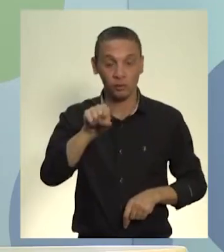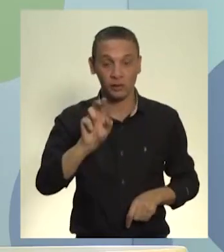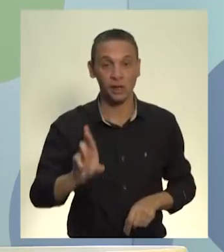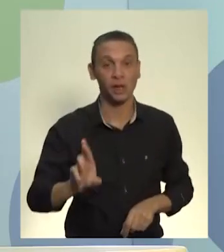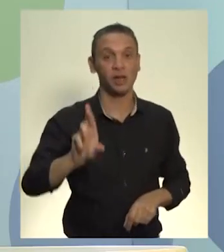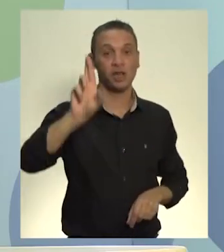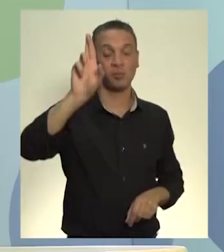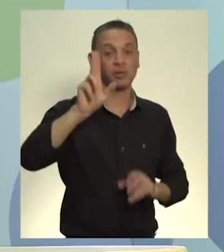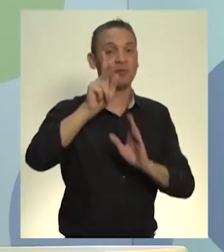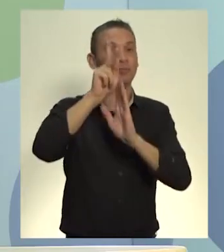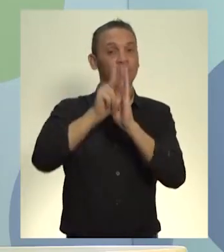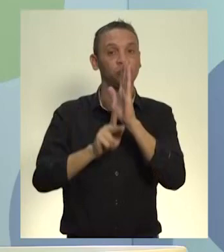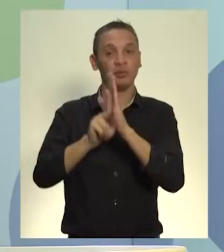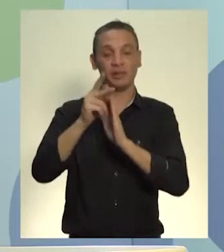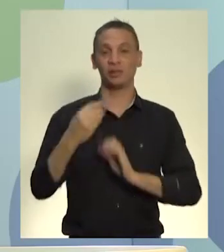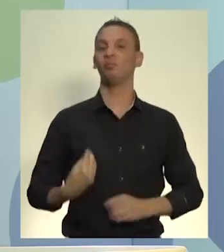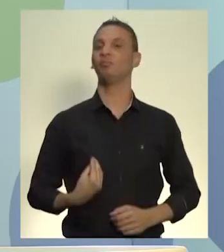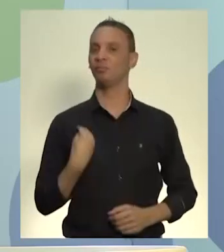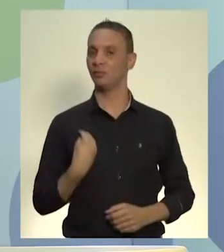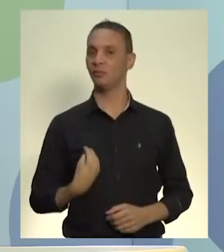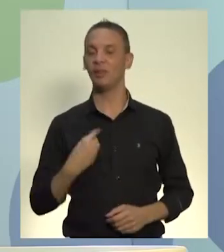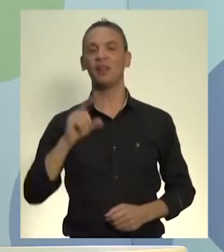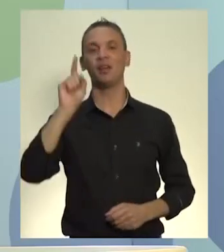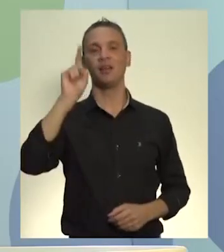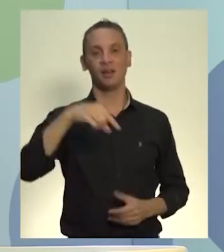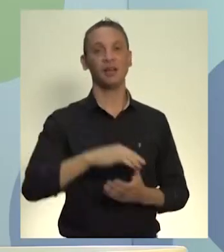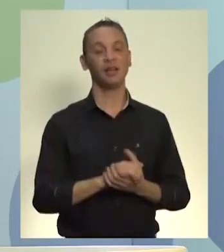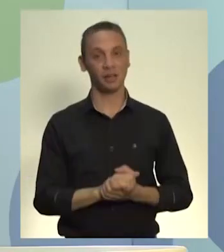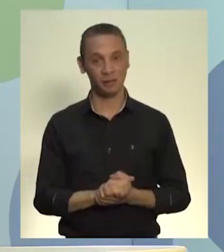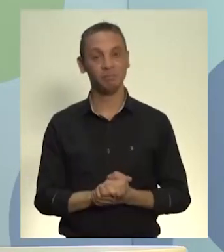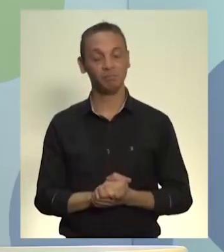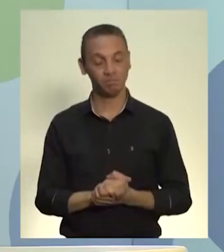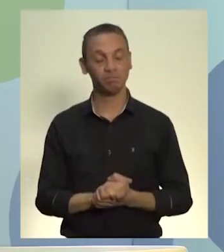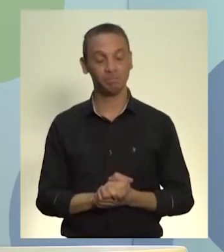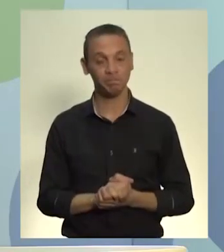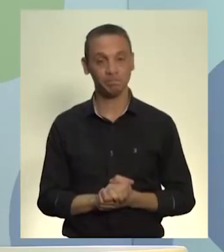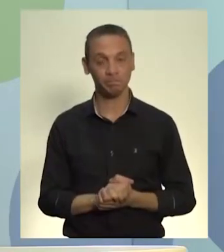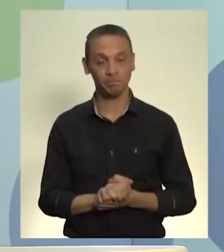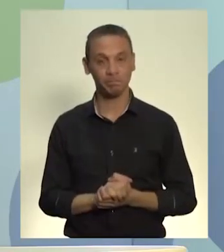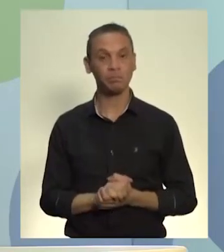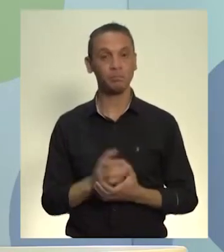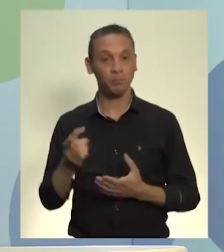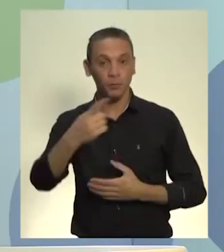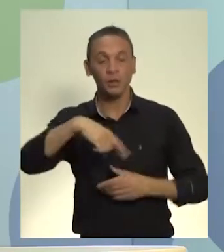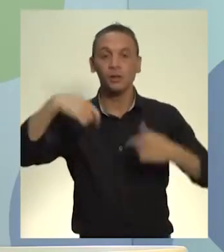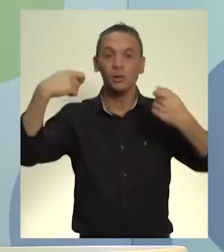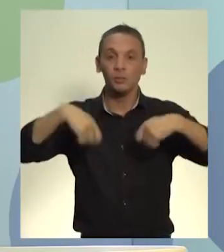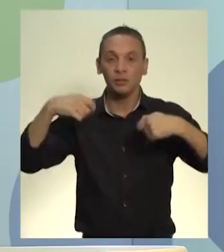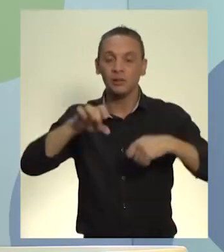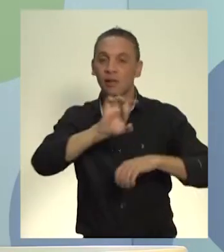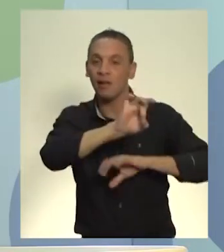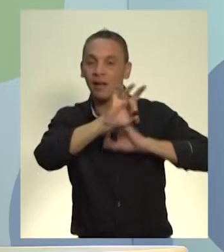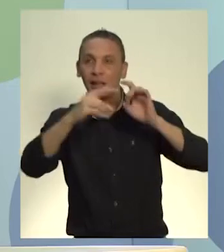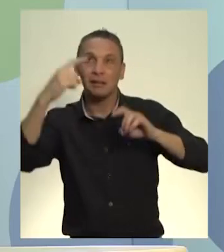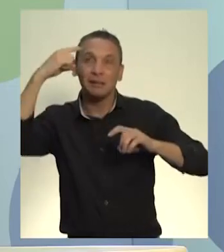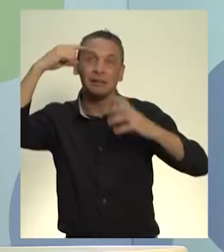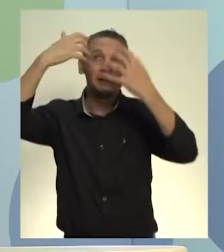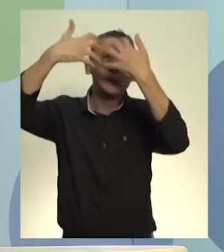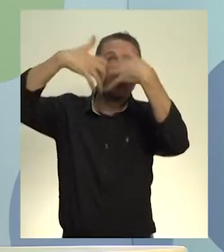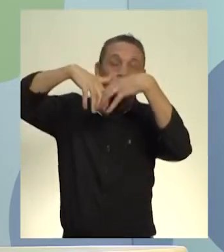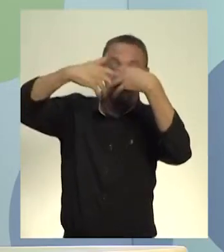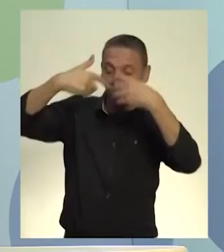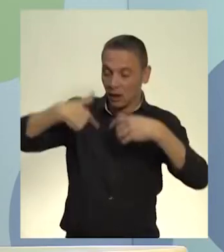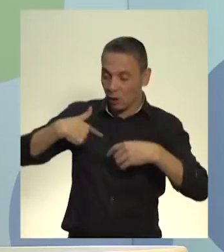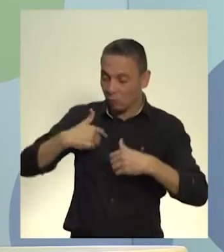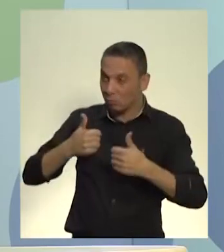vida, quem planeja o caminho para esse projeto de vida, são vocês. Então, a gente precisa olhar as fragilidades, os pontos